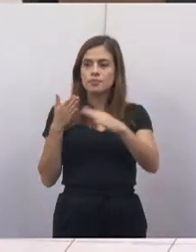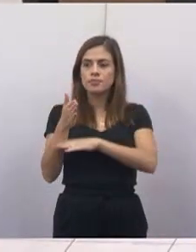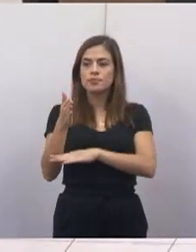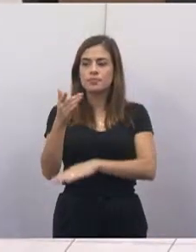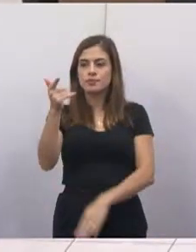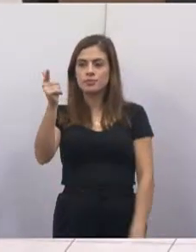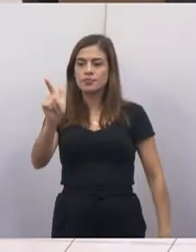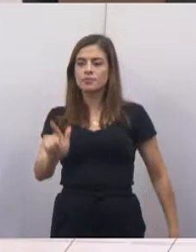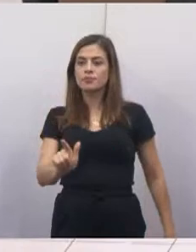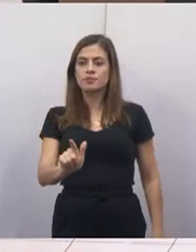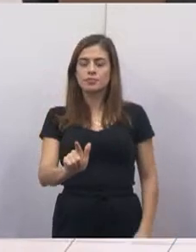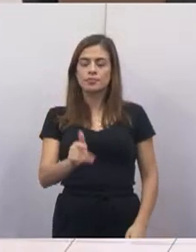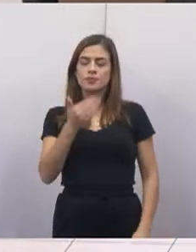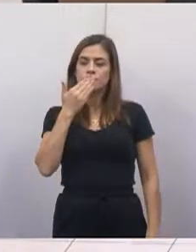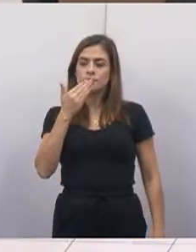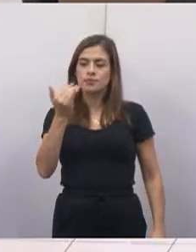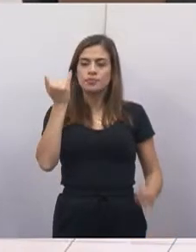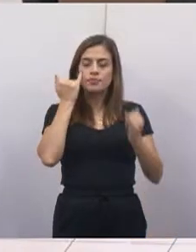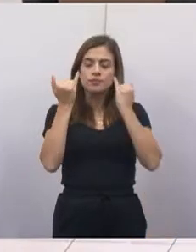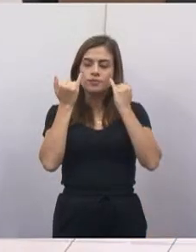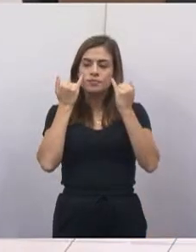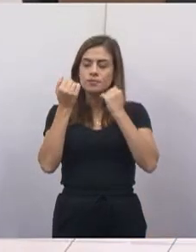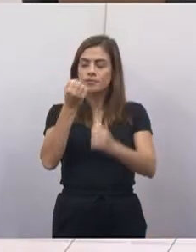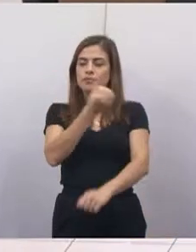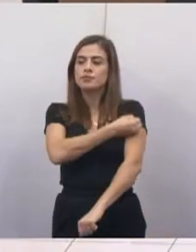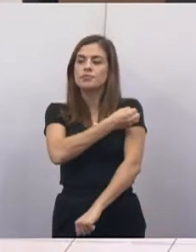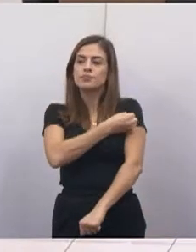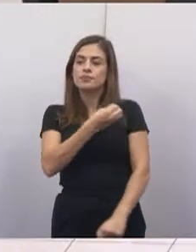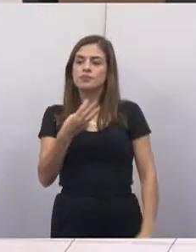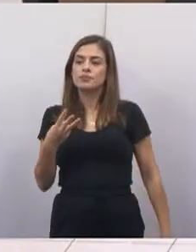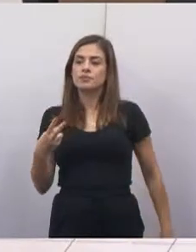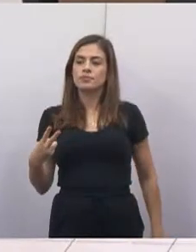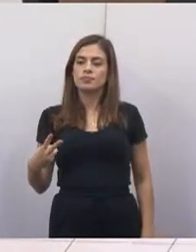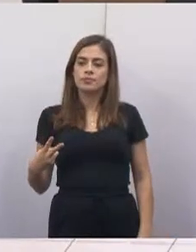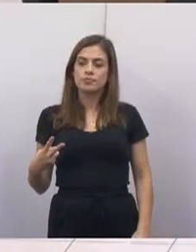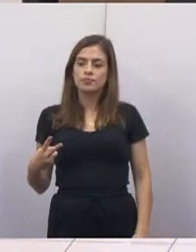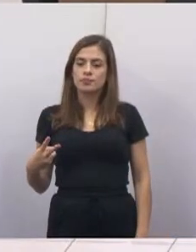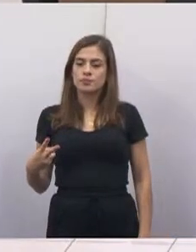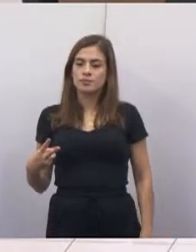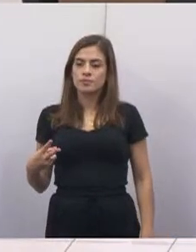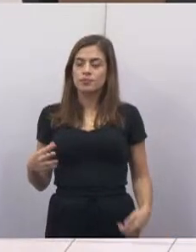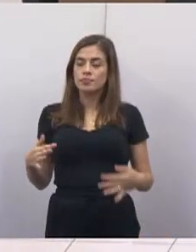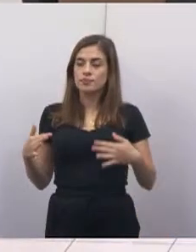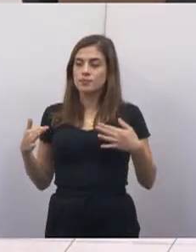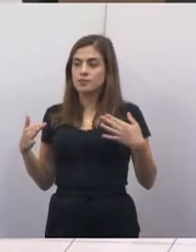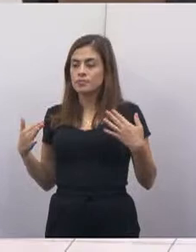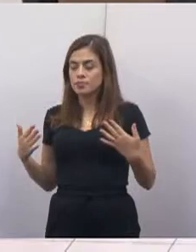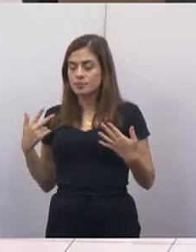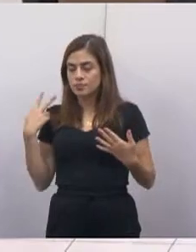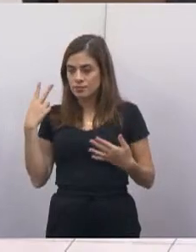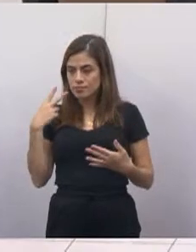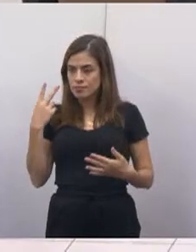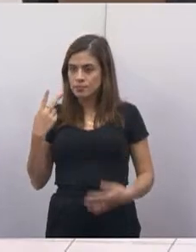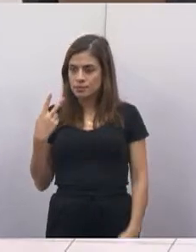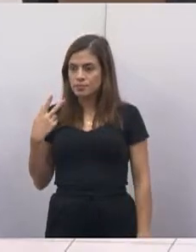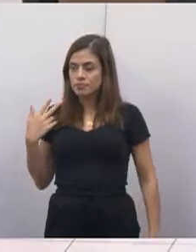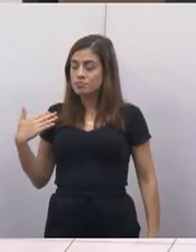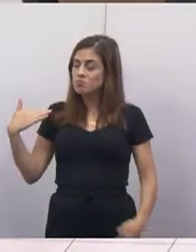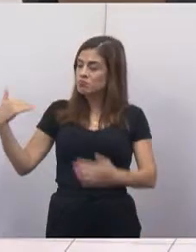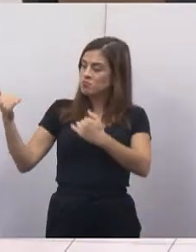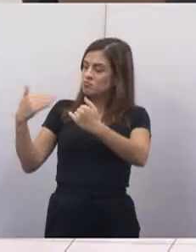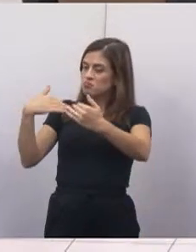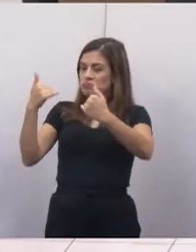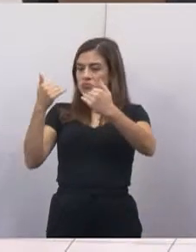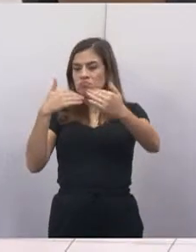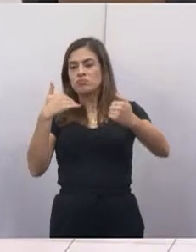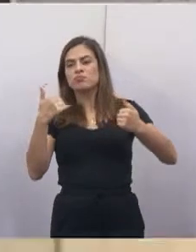Próximo. Pedido de informação número 32. Considerando que esse vereador foi procurado por moradores